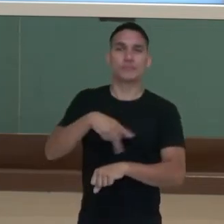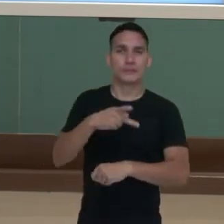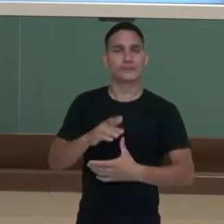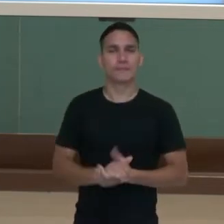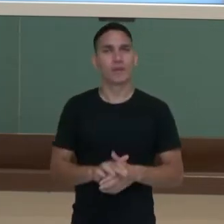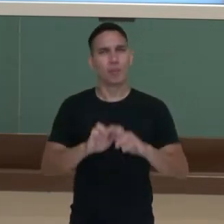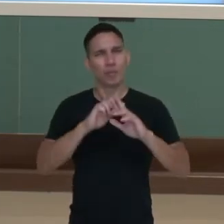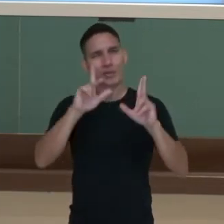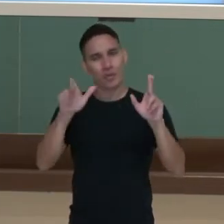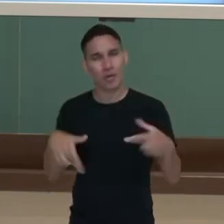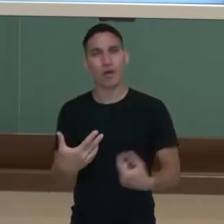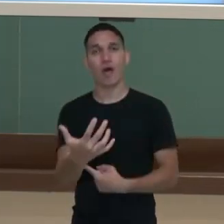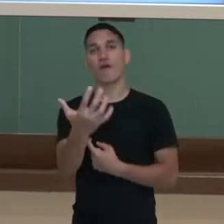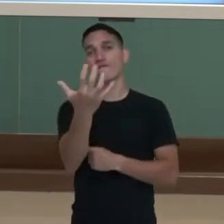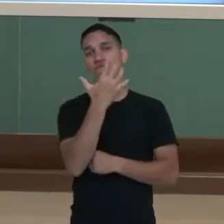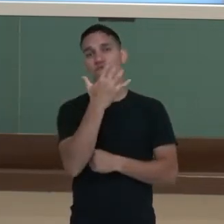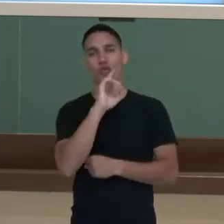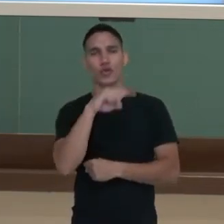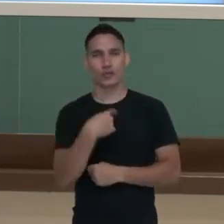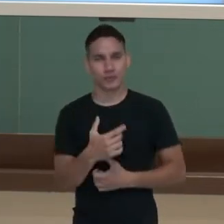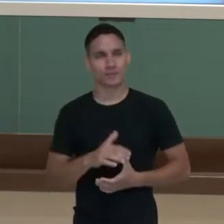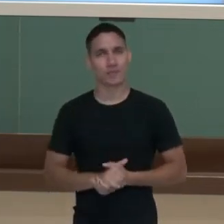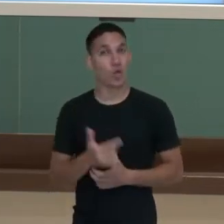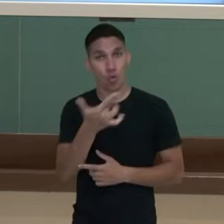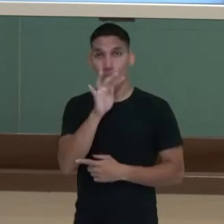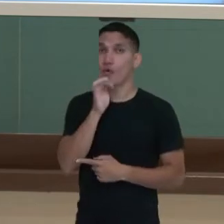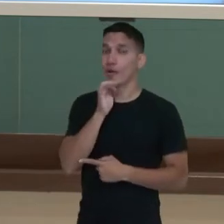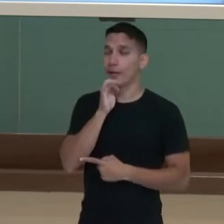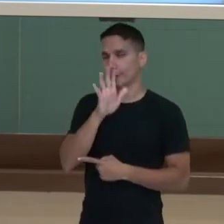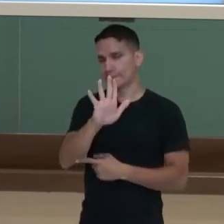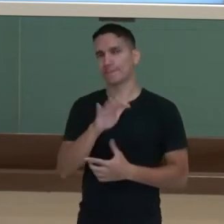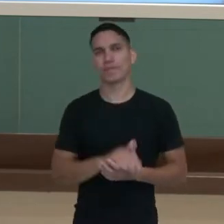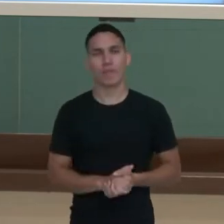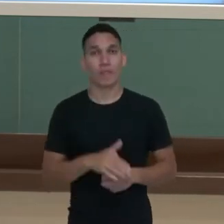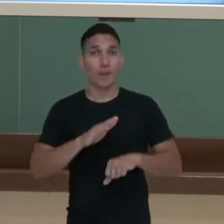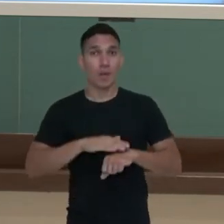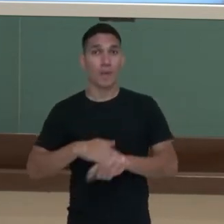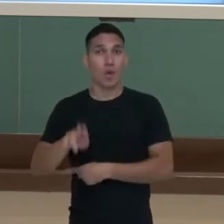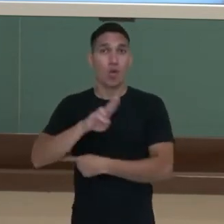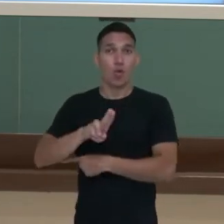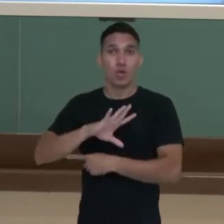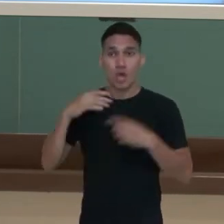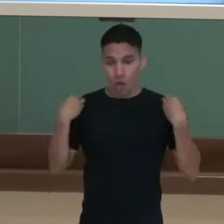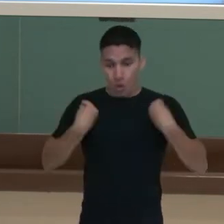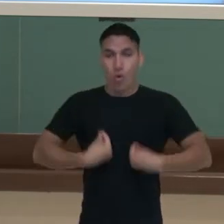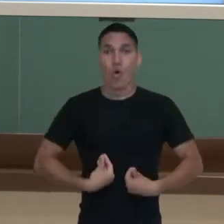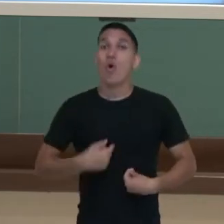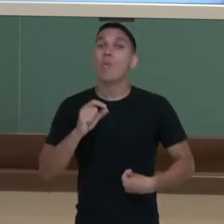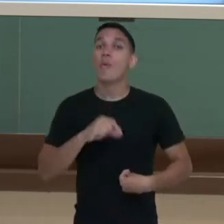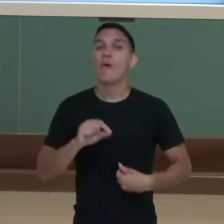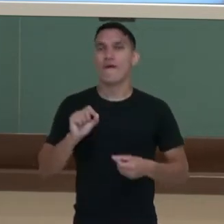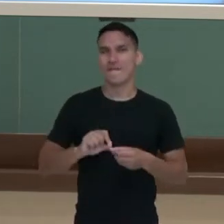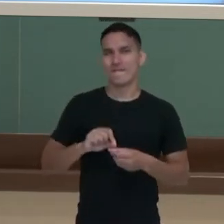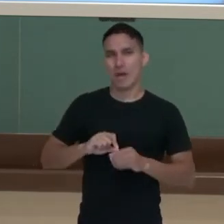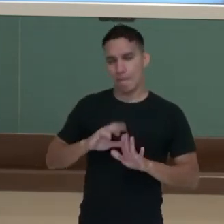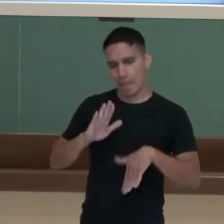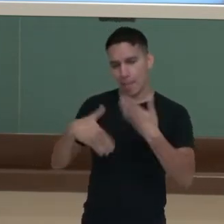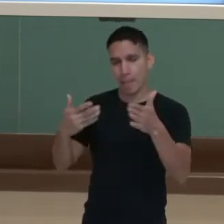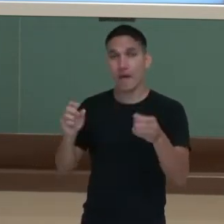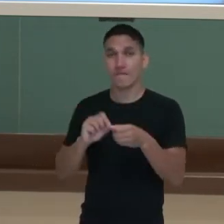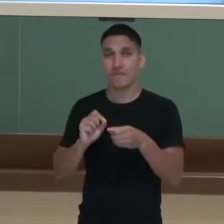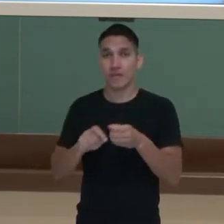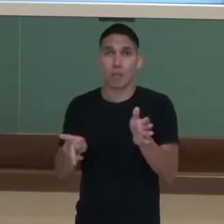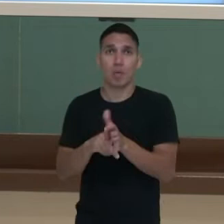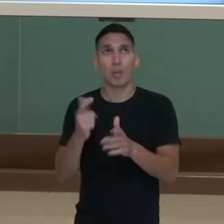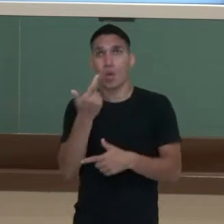exercer influência. Outro exemplo, quando a gente usa roupas, né, que foram desenvolvidas em outros países, como a